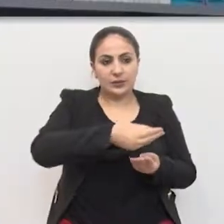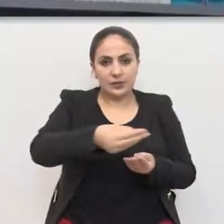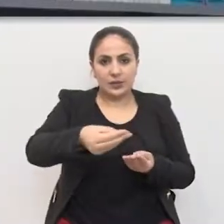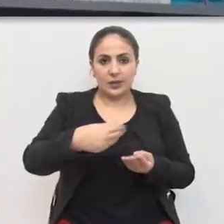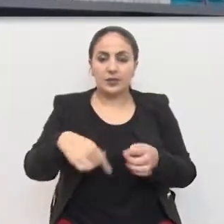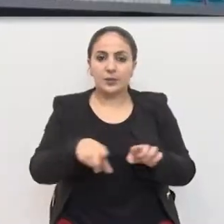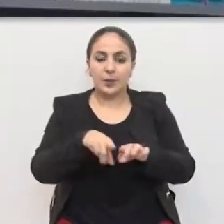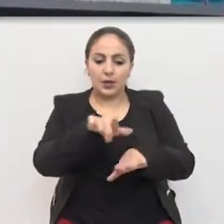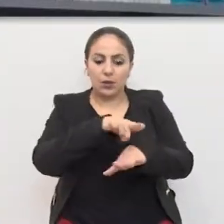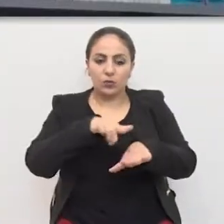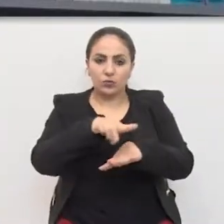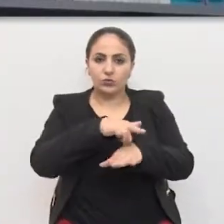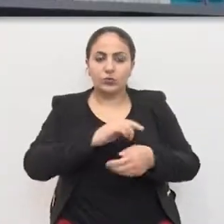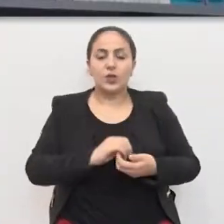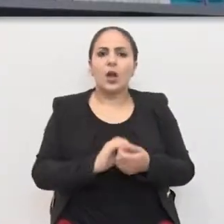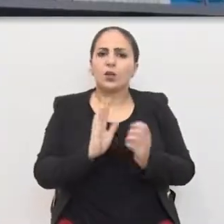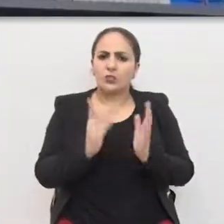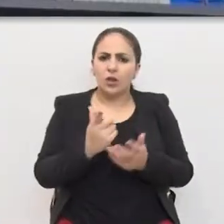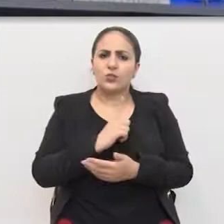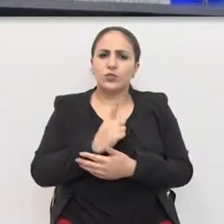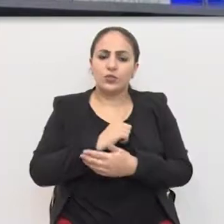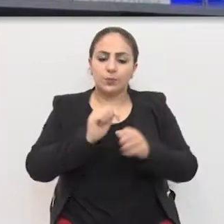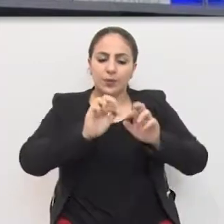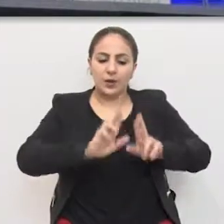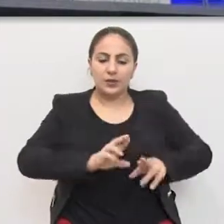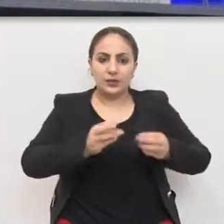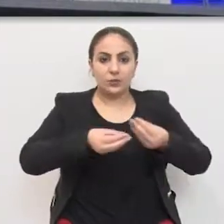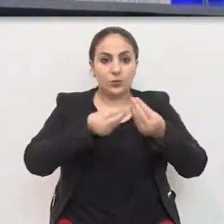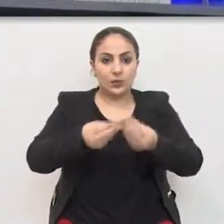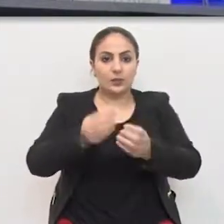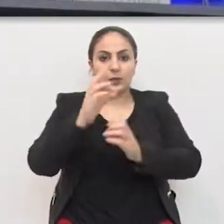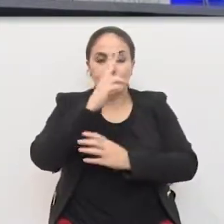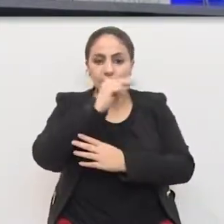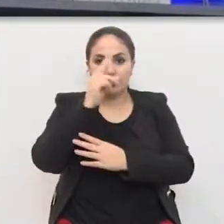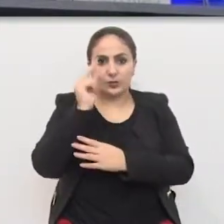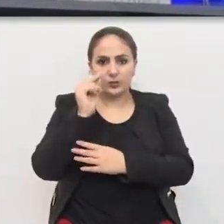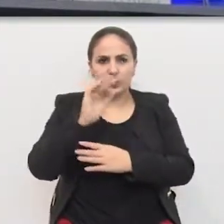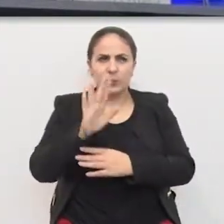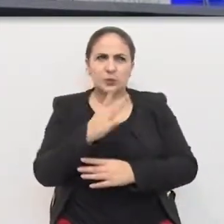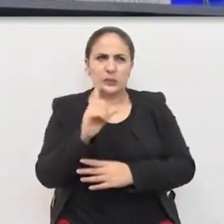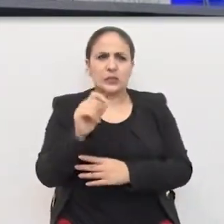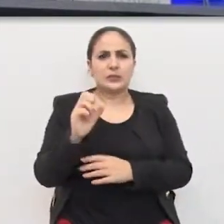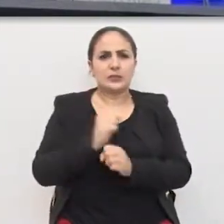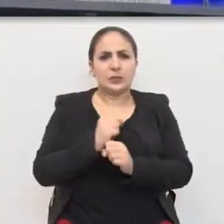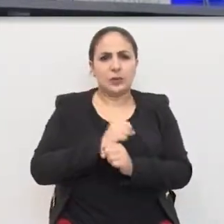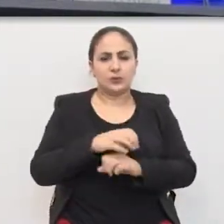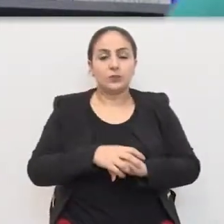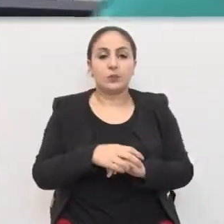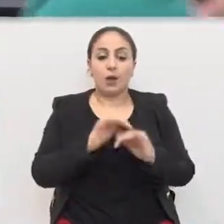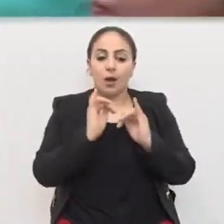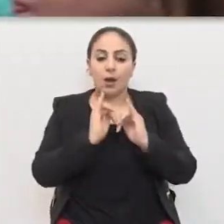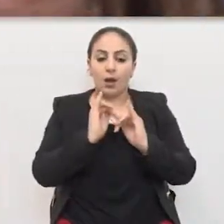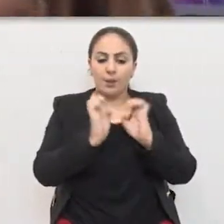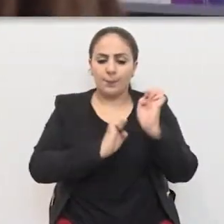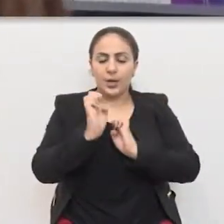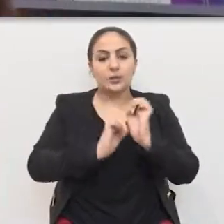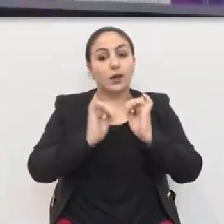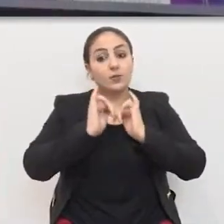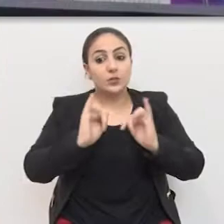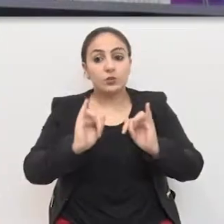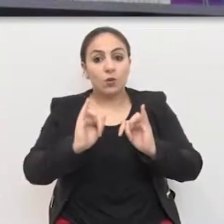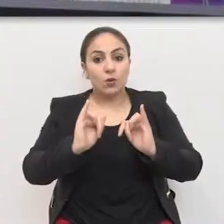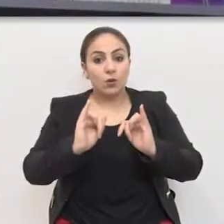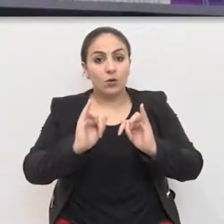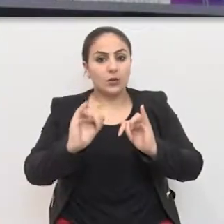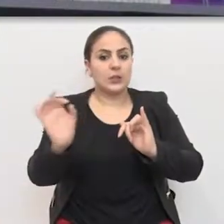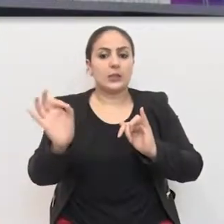área doada pela prefeitura já há aproximadamente 10 anos à empresa Manitowoc. A empresa comunicou que não iria mais operar